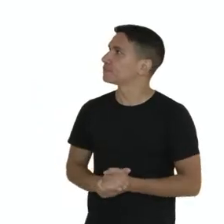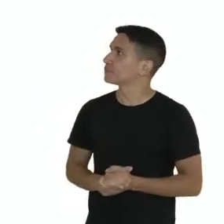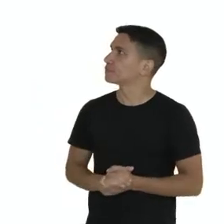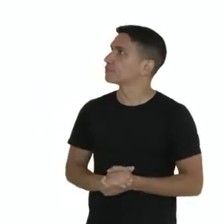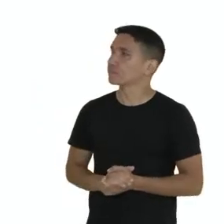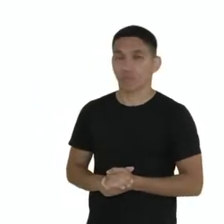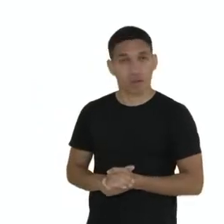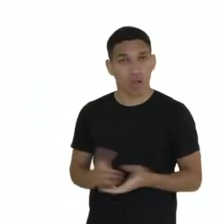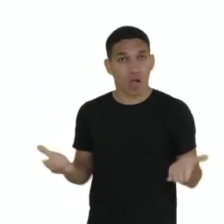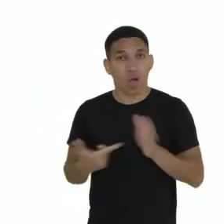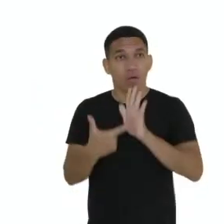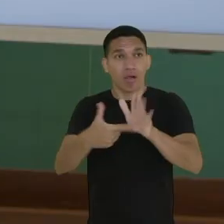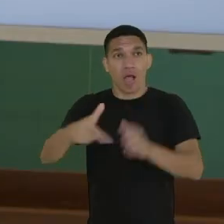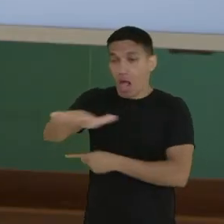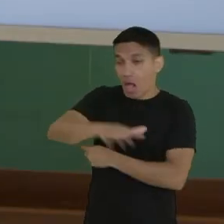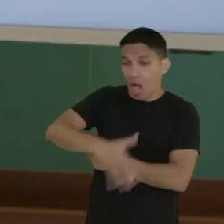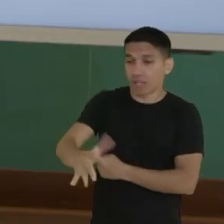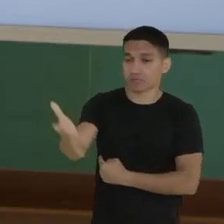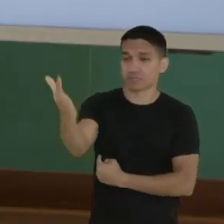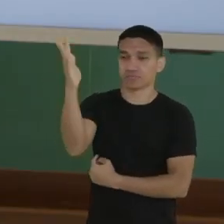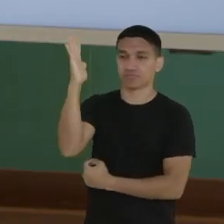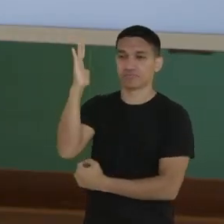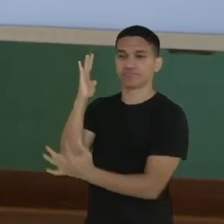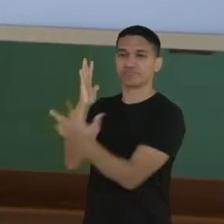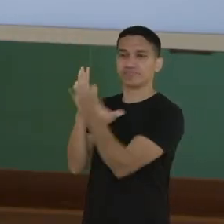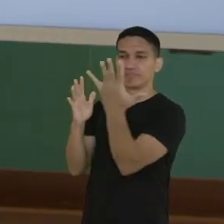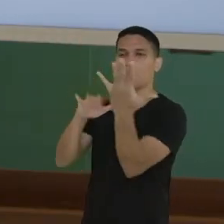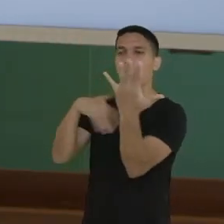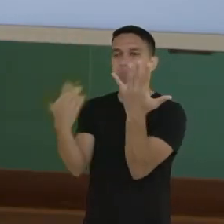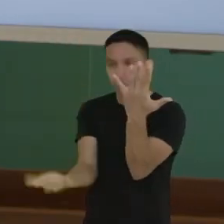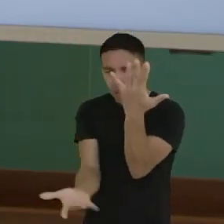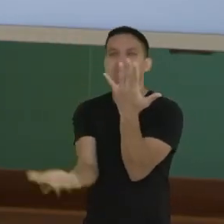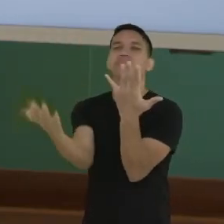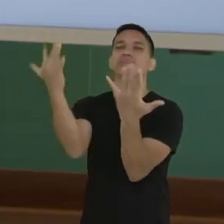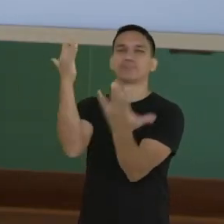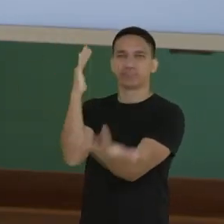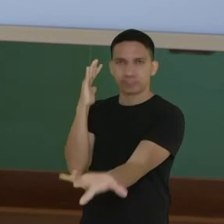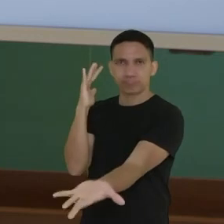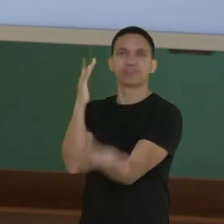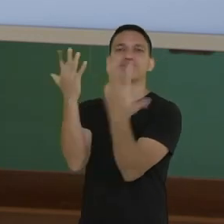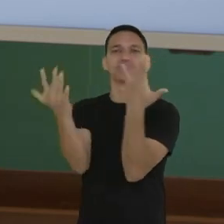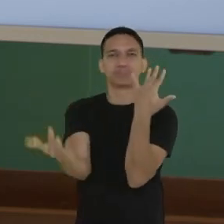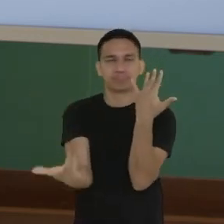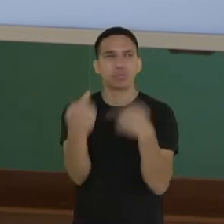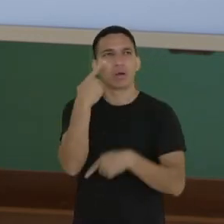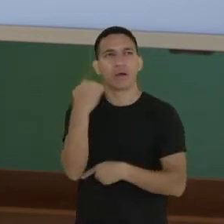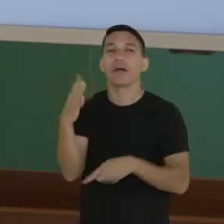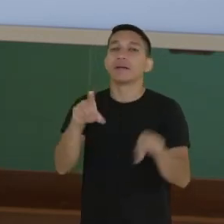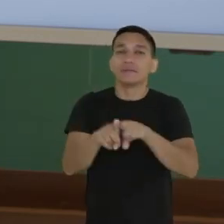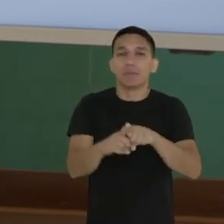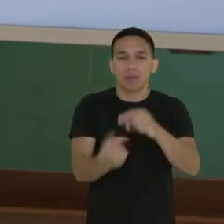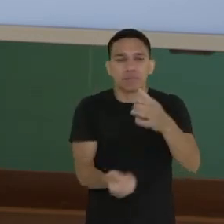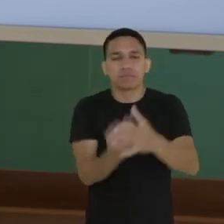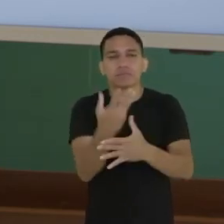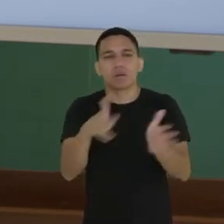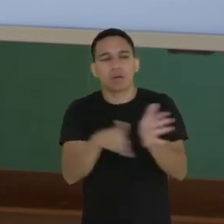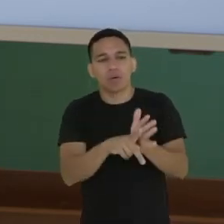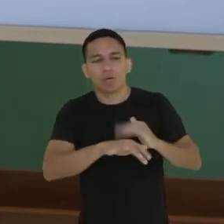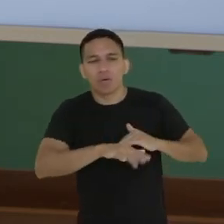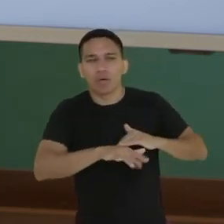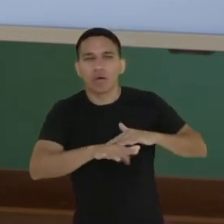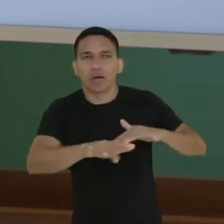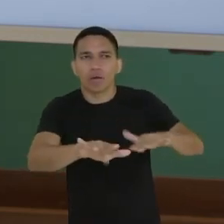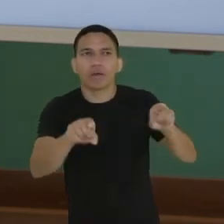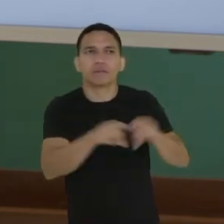aqui uma área de reflorestamento, nós temos uma fonte primária que sai possivelmente nessa área de reflorestamento, aí você